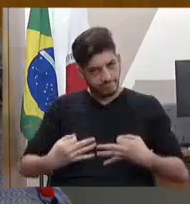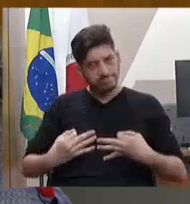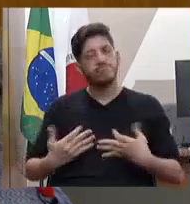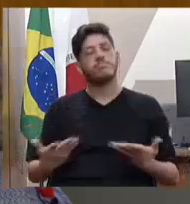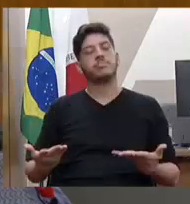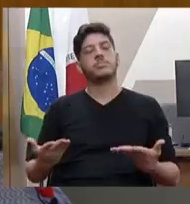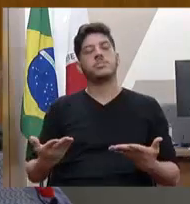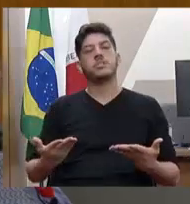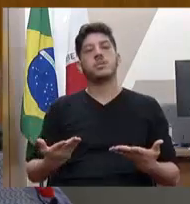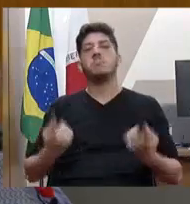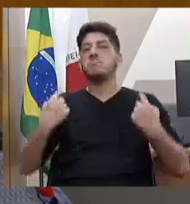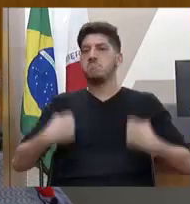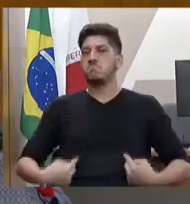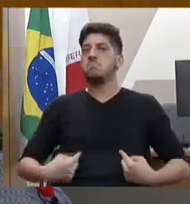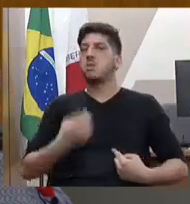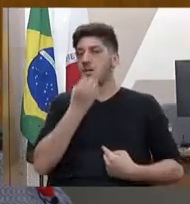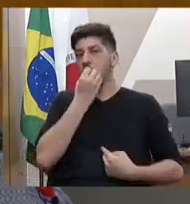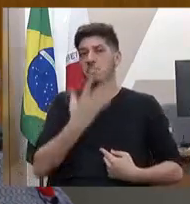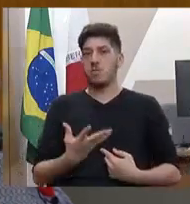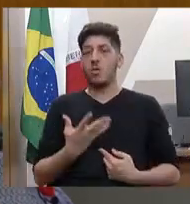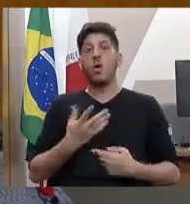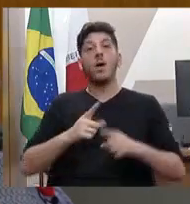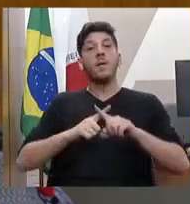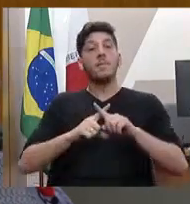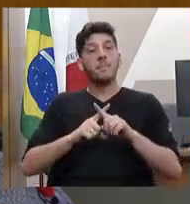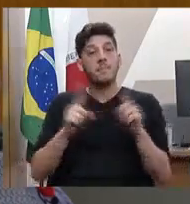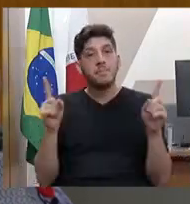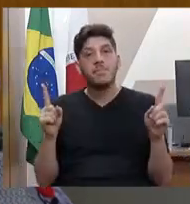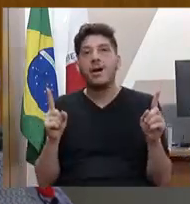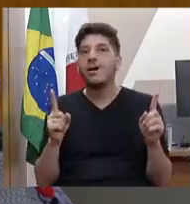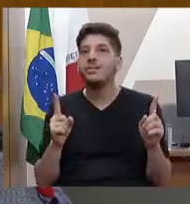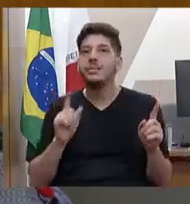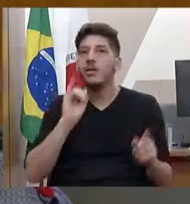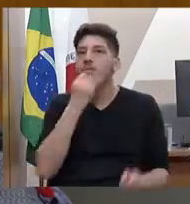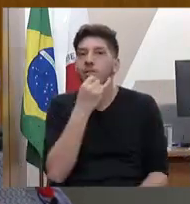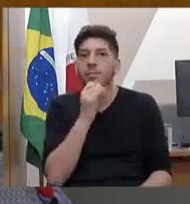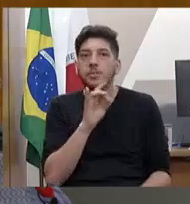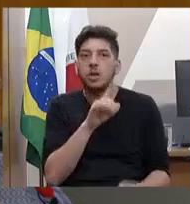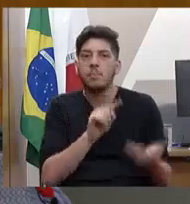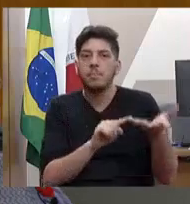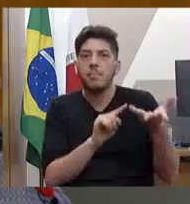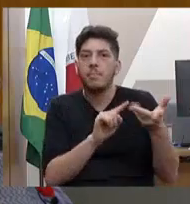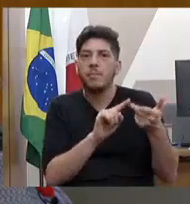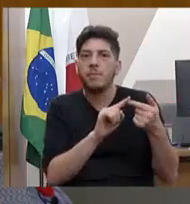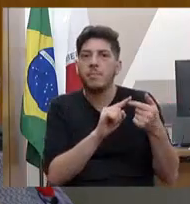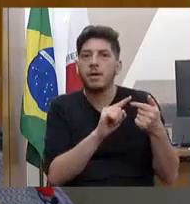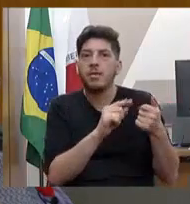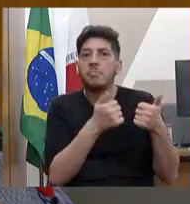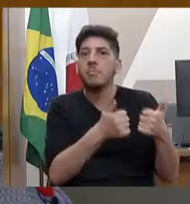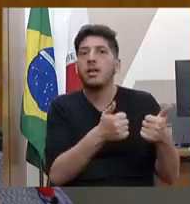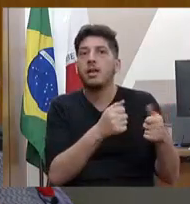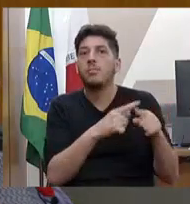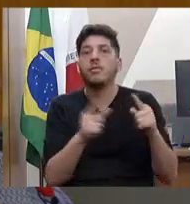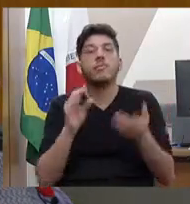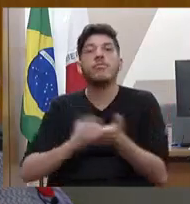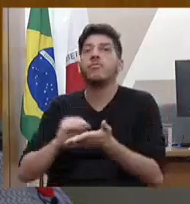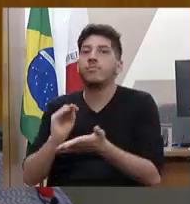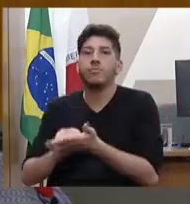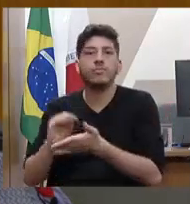uma postura muito boa mas isso é insuficiente a quantidade de recursos